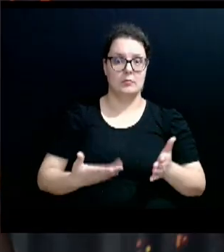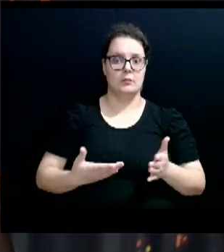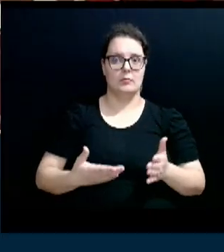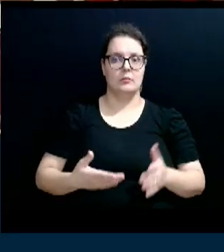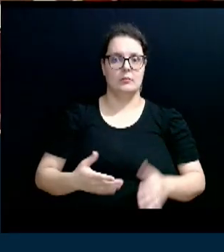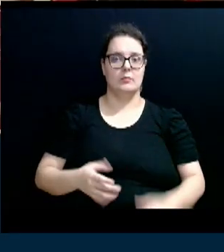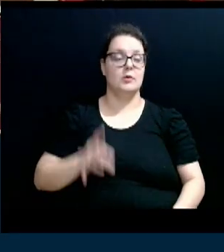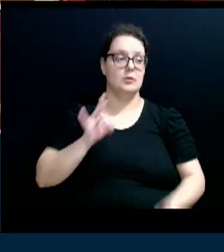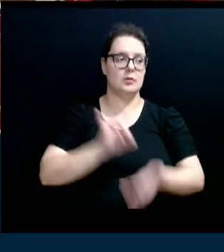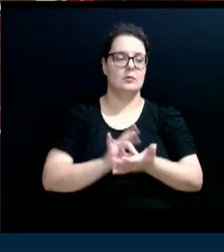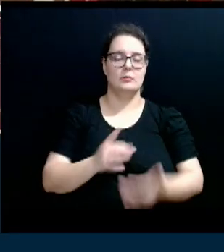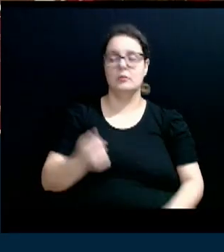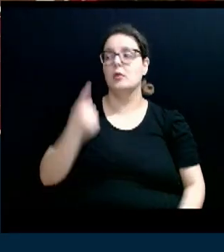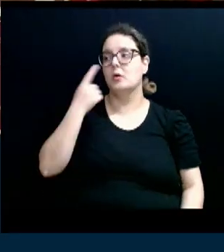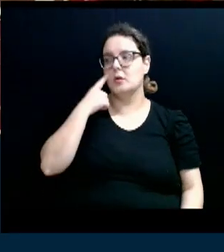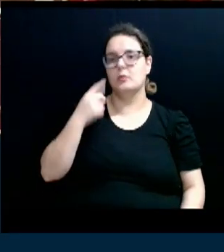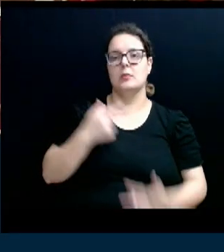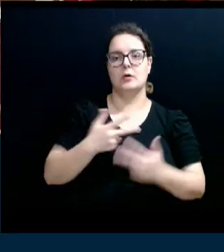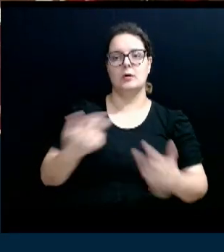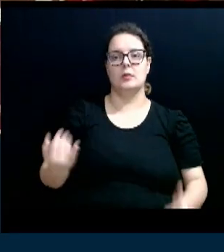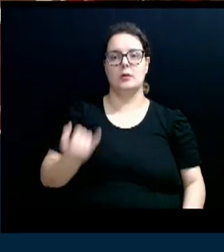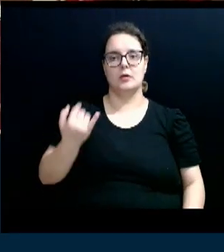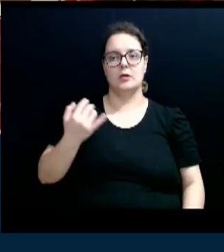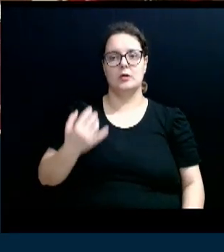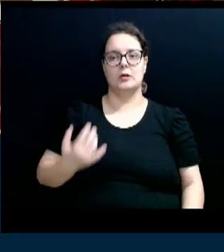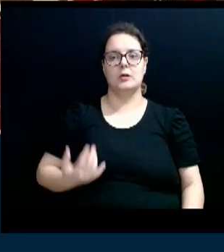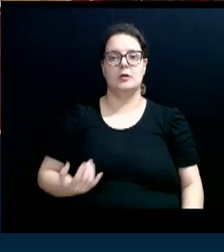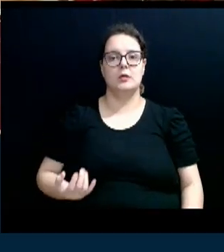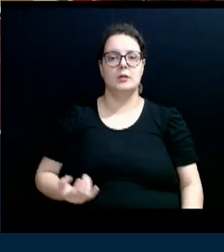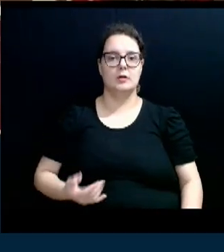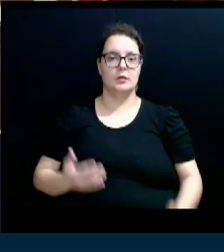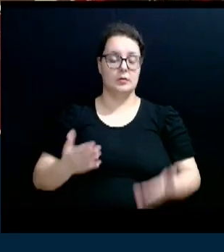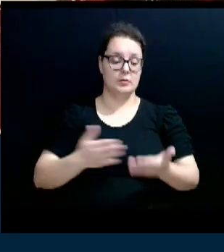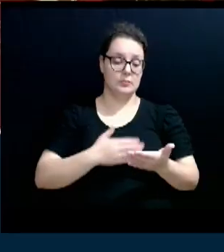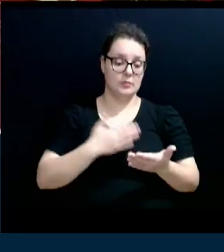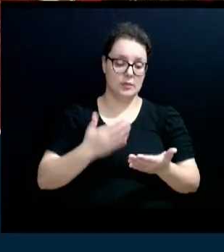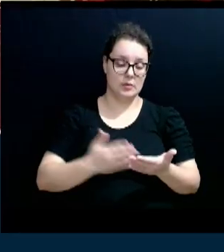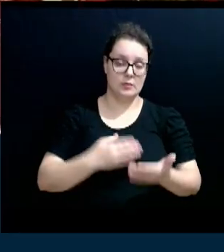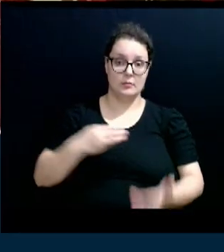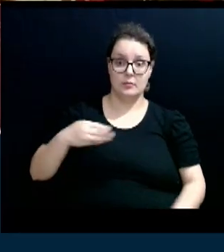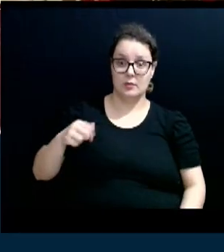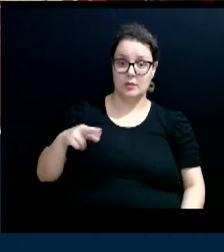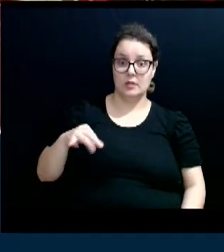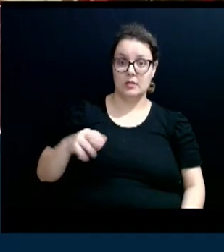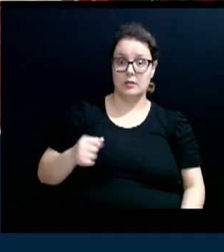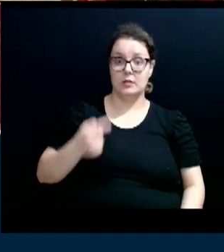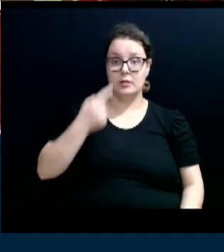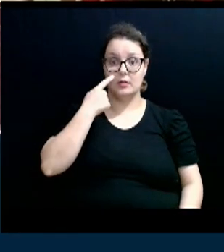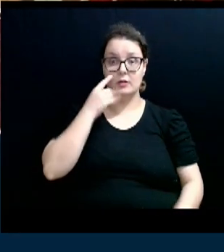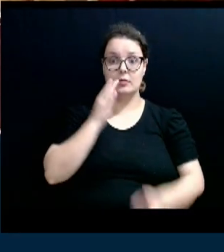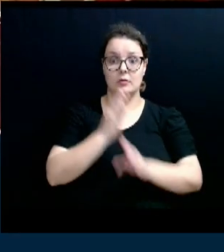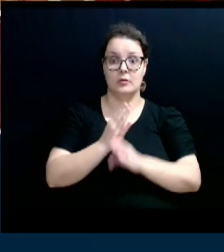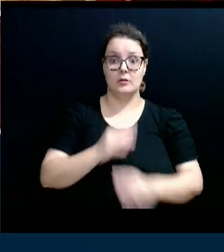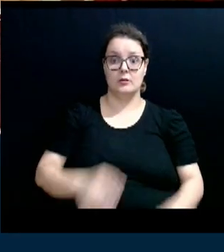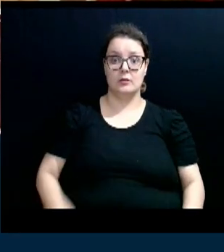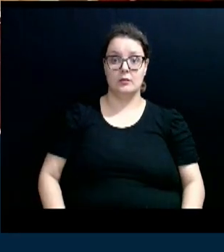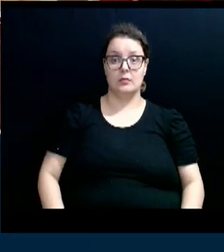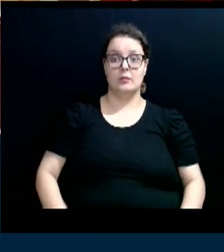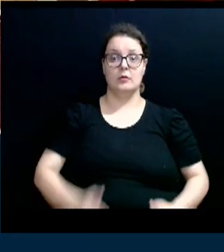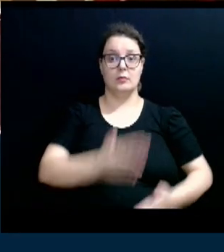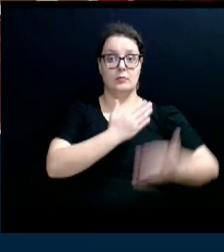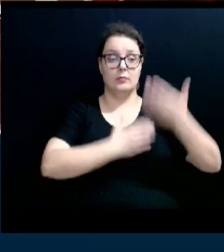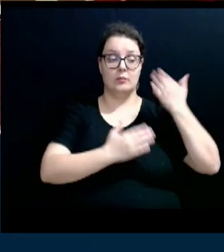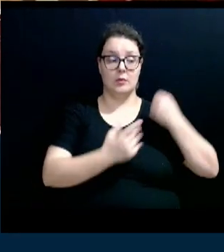um ponto que eu achei interessante aqui do seu livro, estava folheando aqui, Mariana, e olha aqui encontrei. Voltar ao passado para